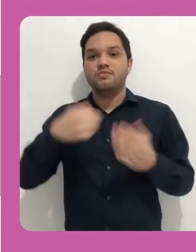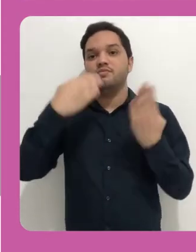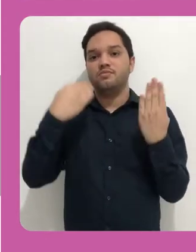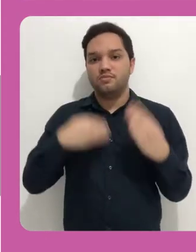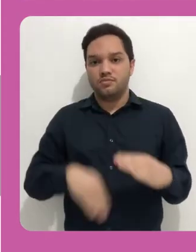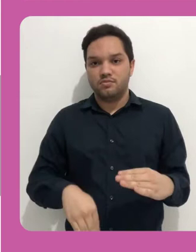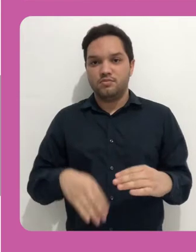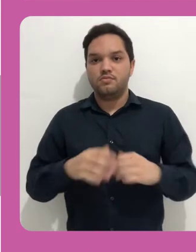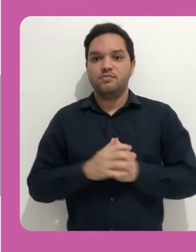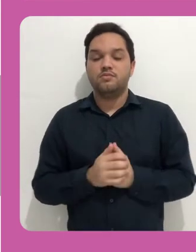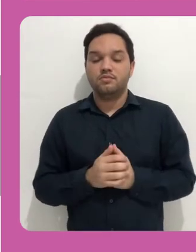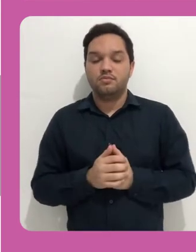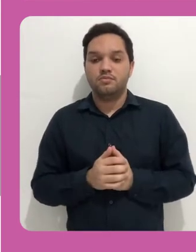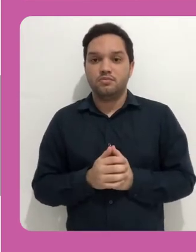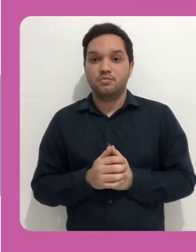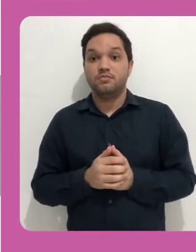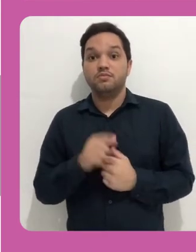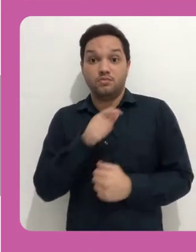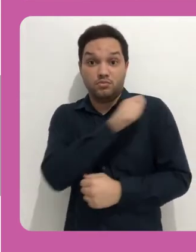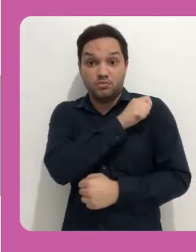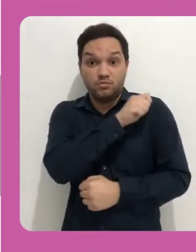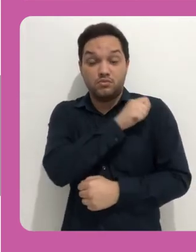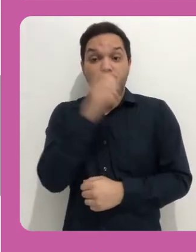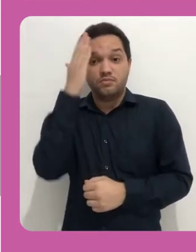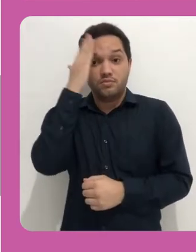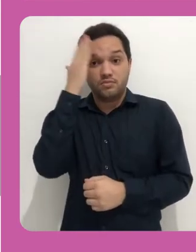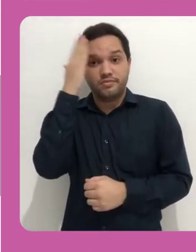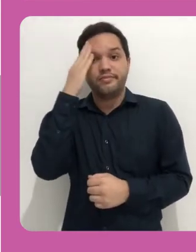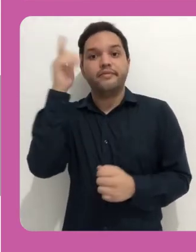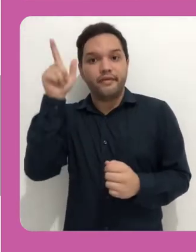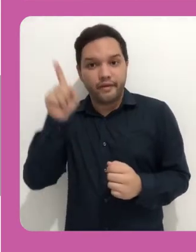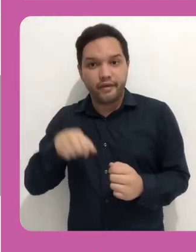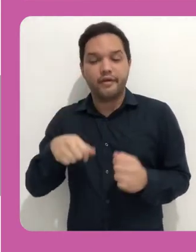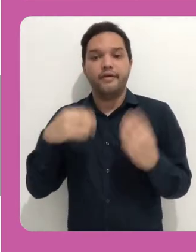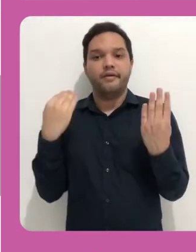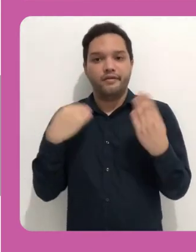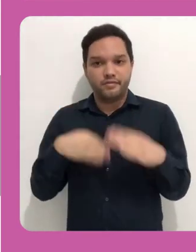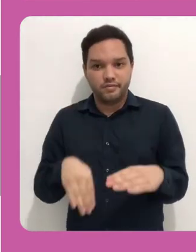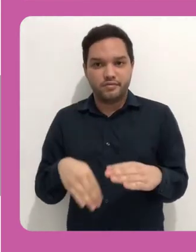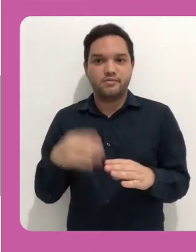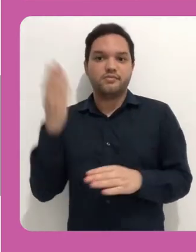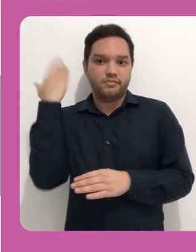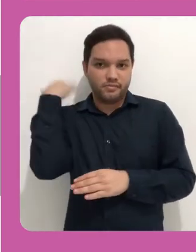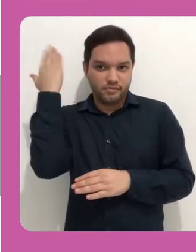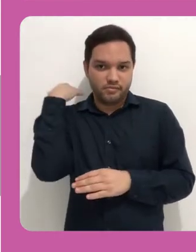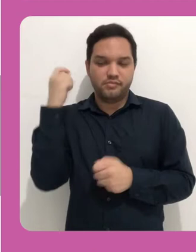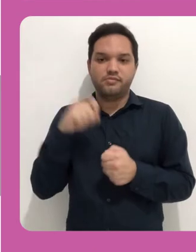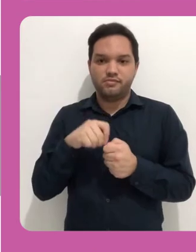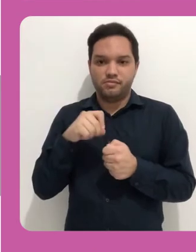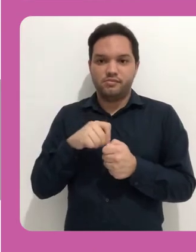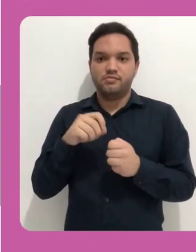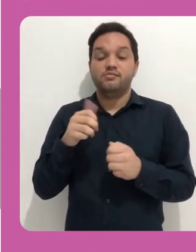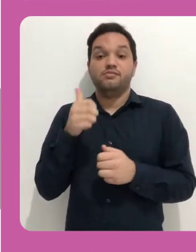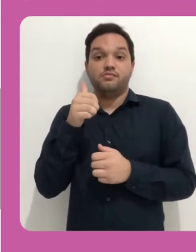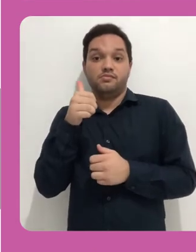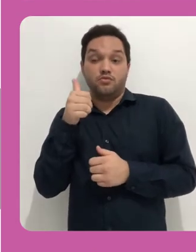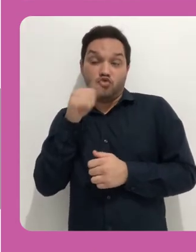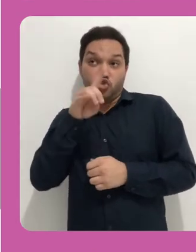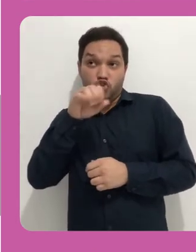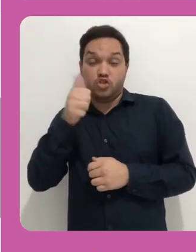à avaliação que foi realizada no dia 10 de outubro, meio-dia.